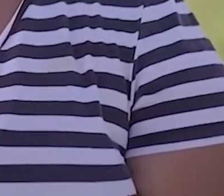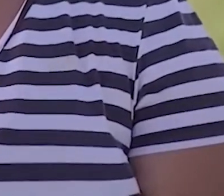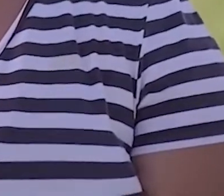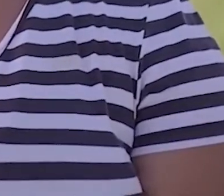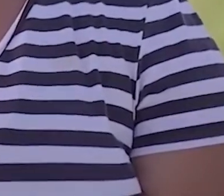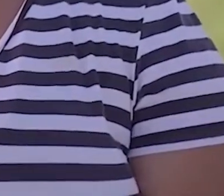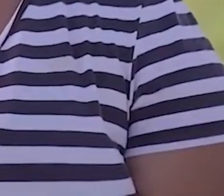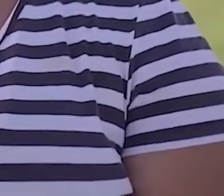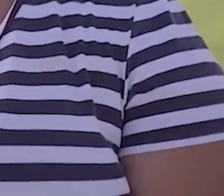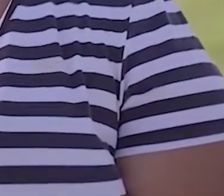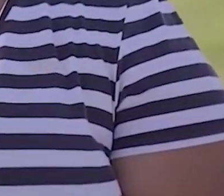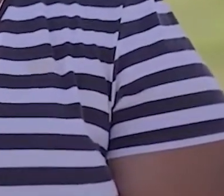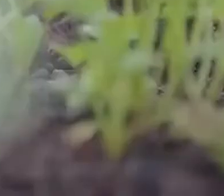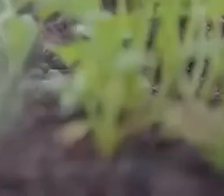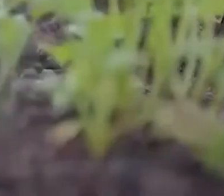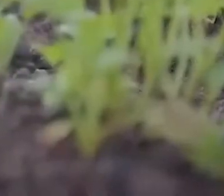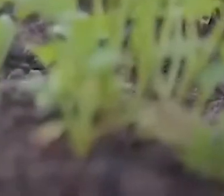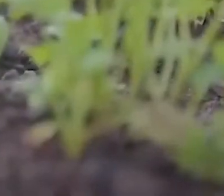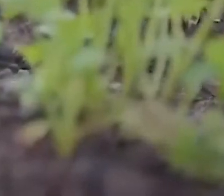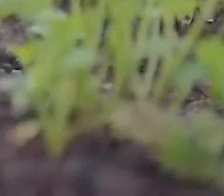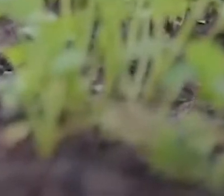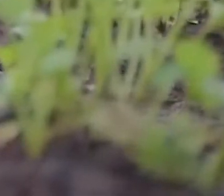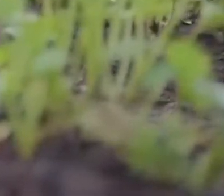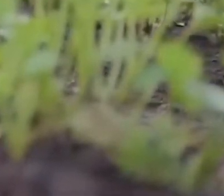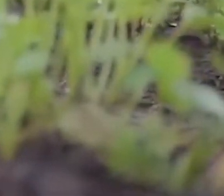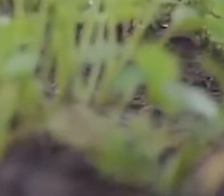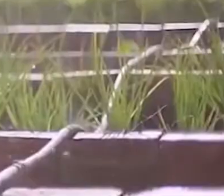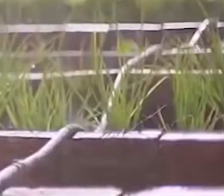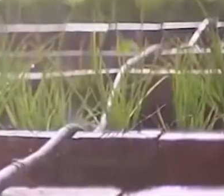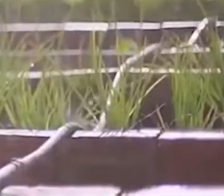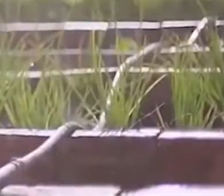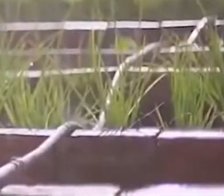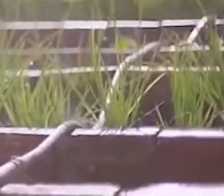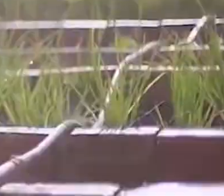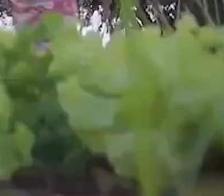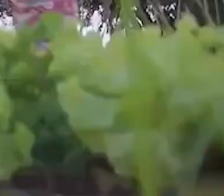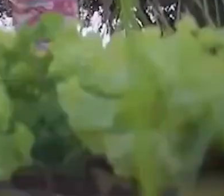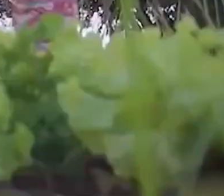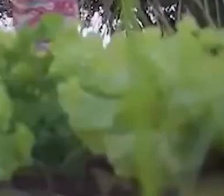não trabalha carteira assinada e nem eu. É exclusivo da horta.